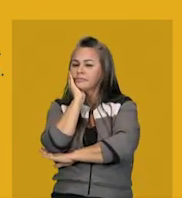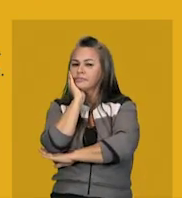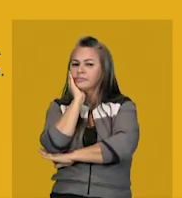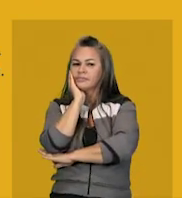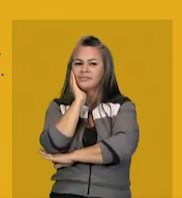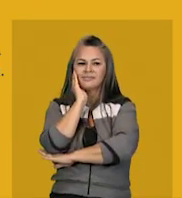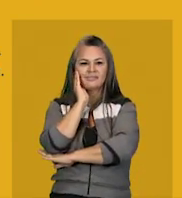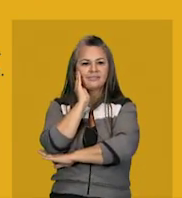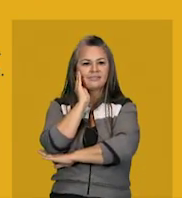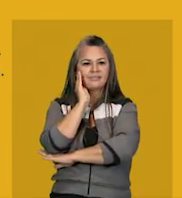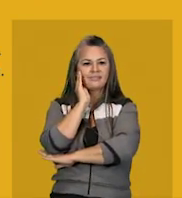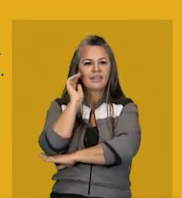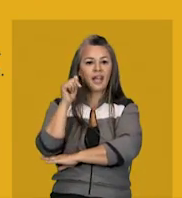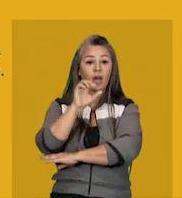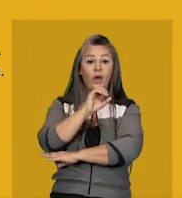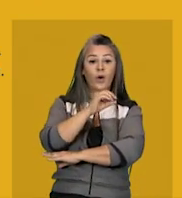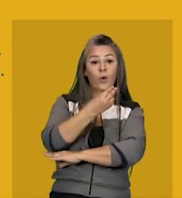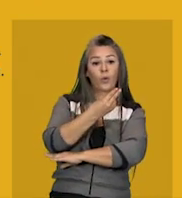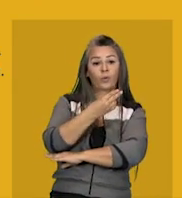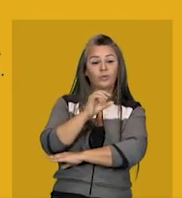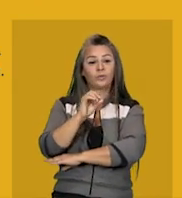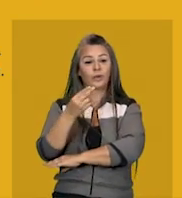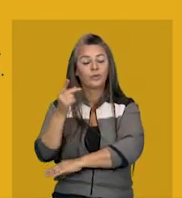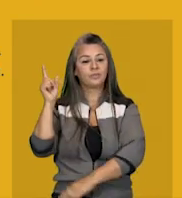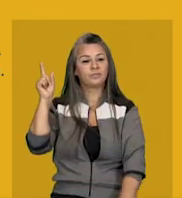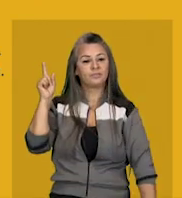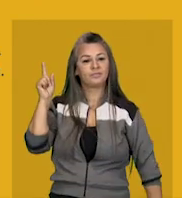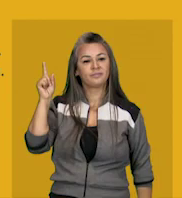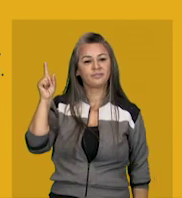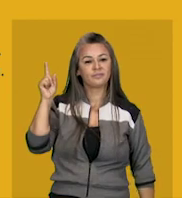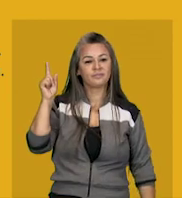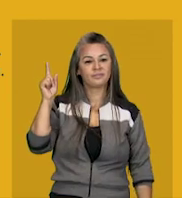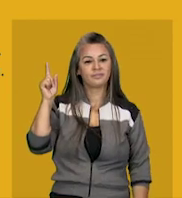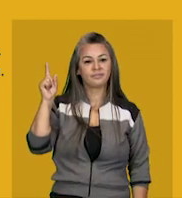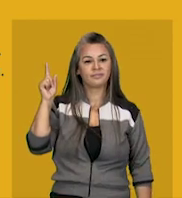tá vendo? Então ela é alternativa, que é a 3.